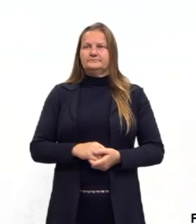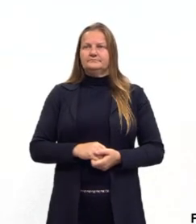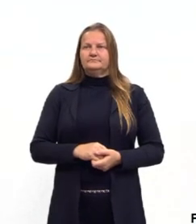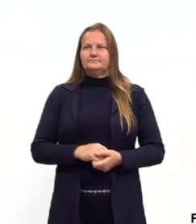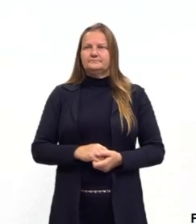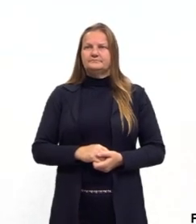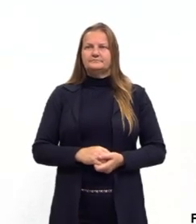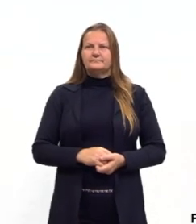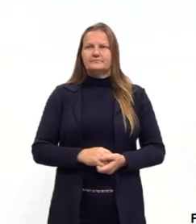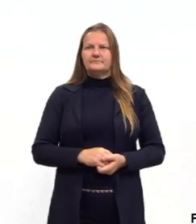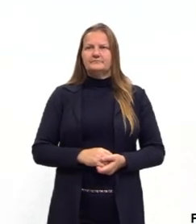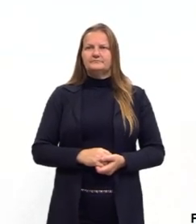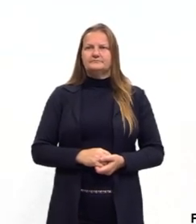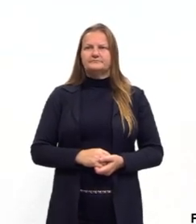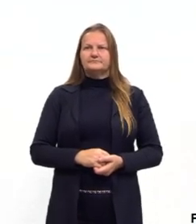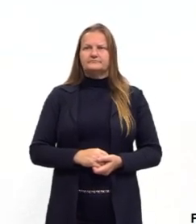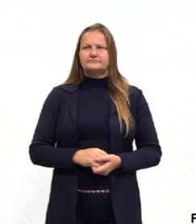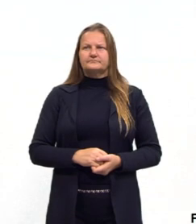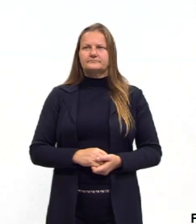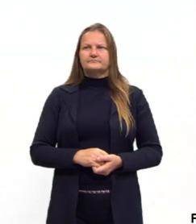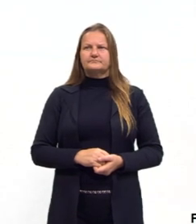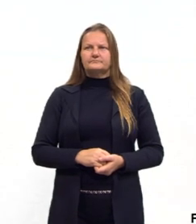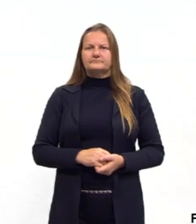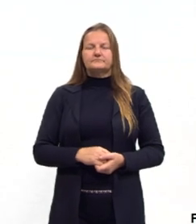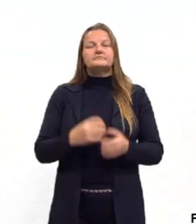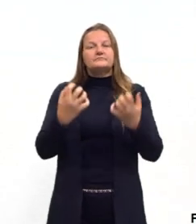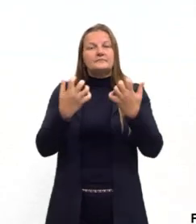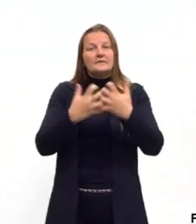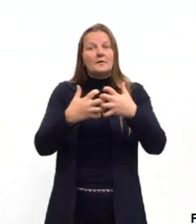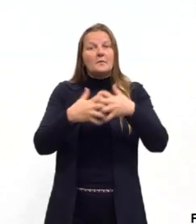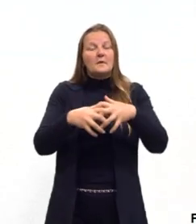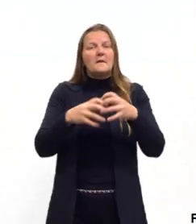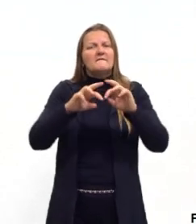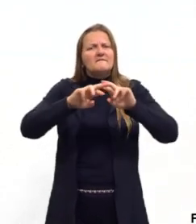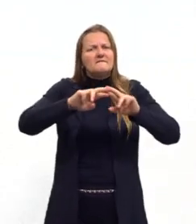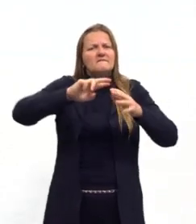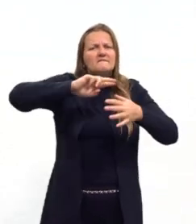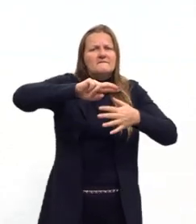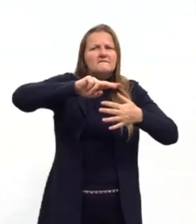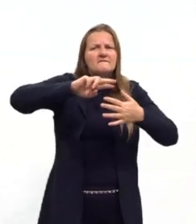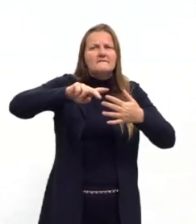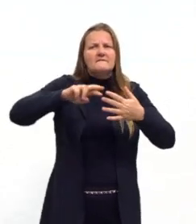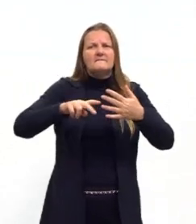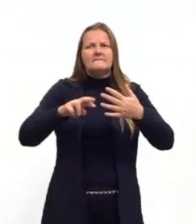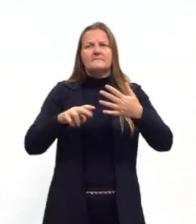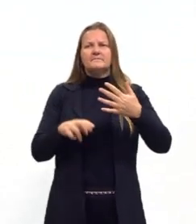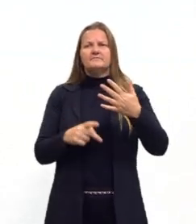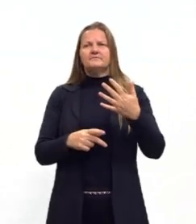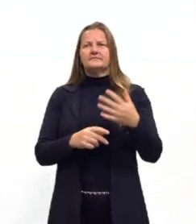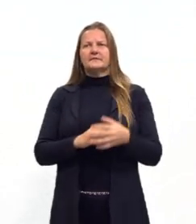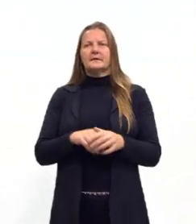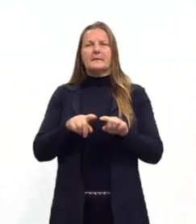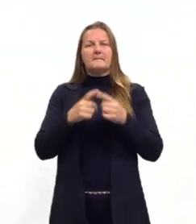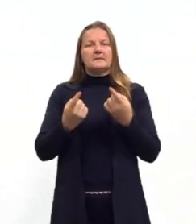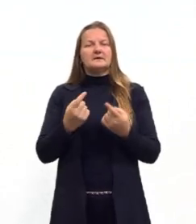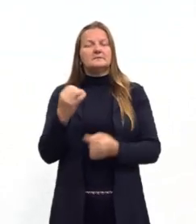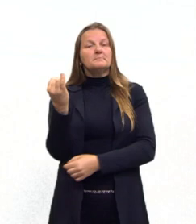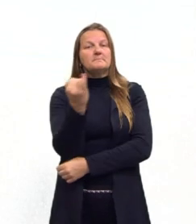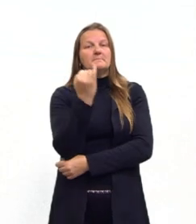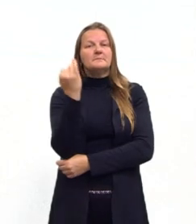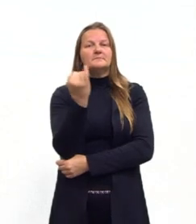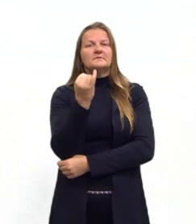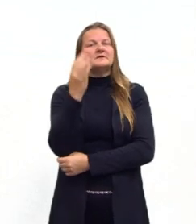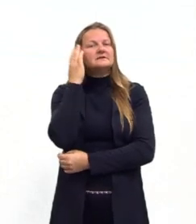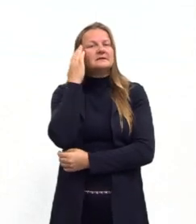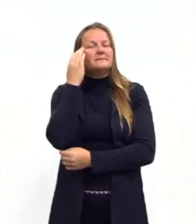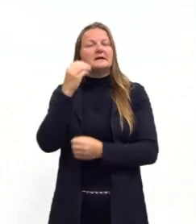aula né porque a gente estava falando então multímetro ele faz essas várias medidas Tá mas o que